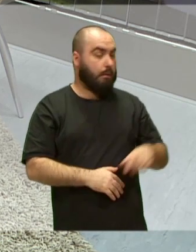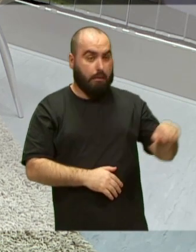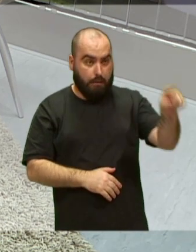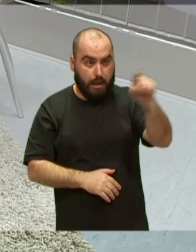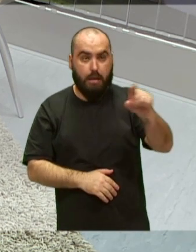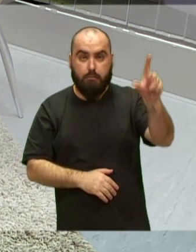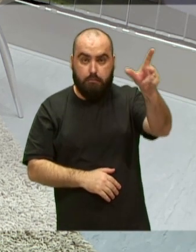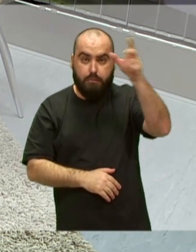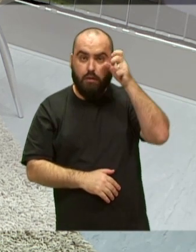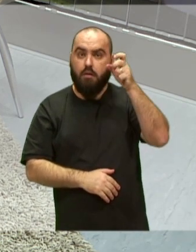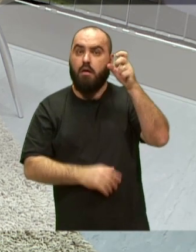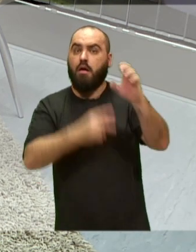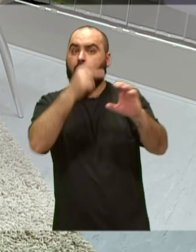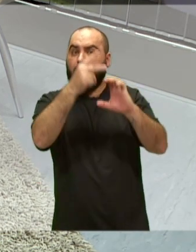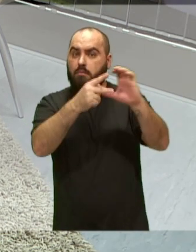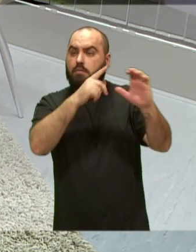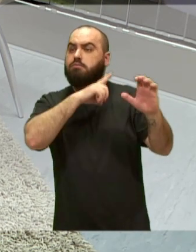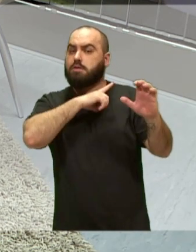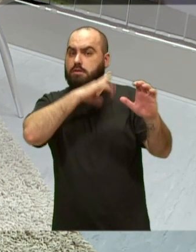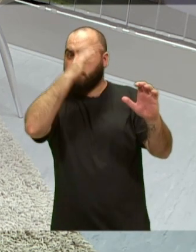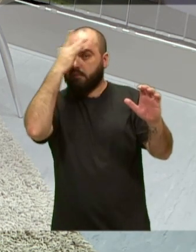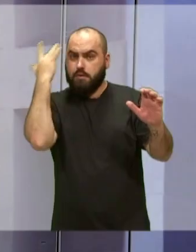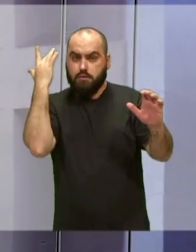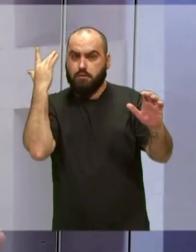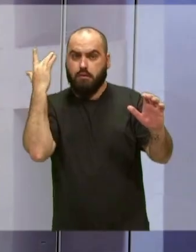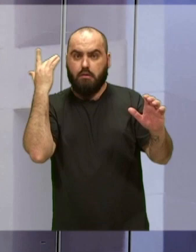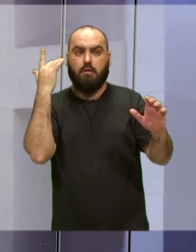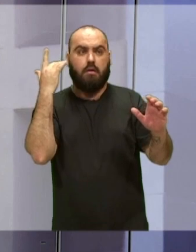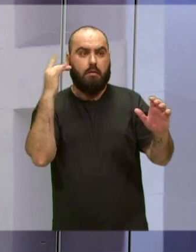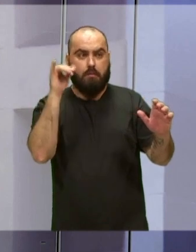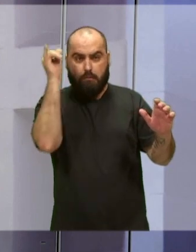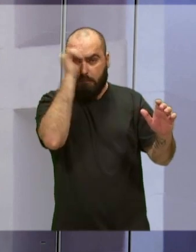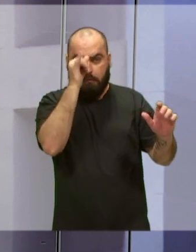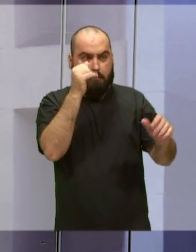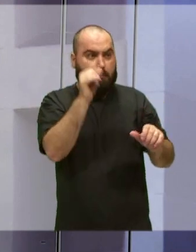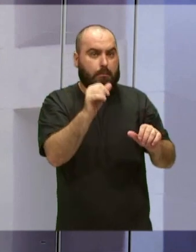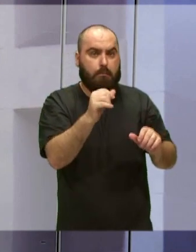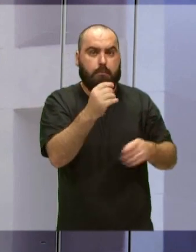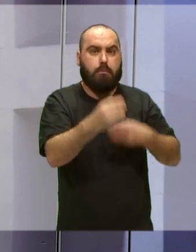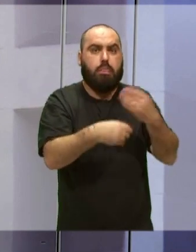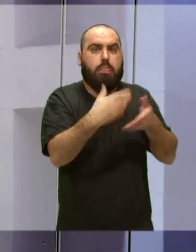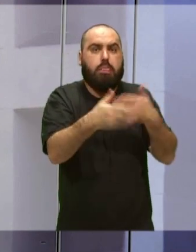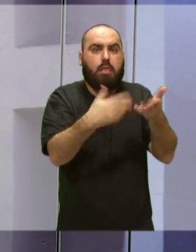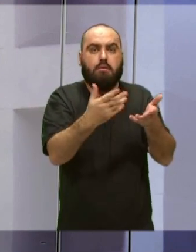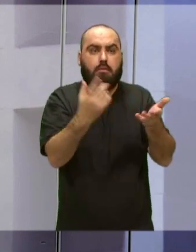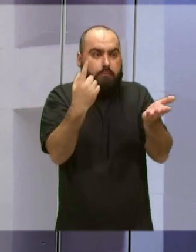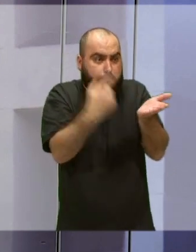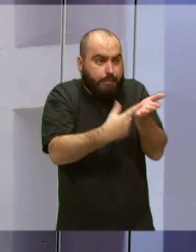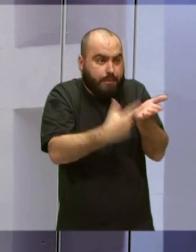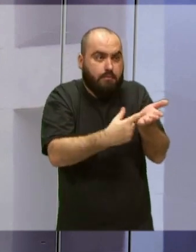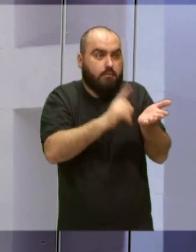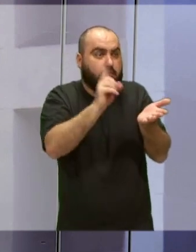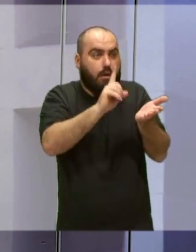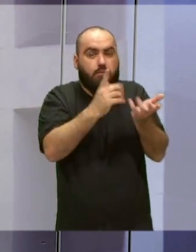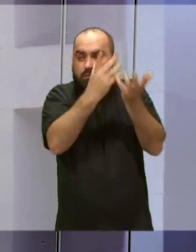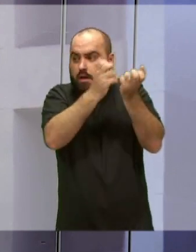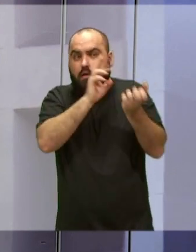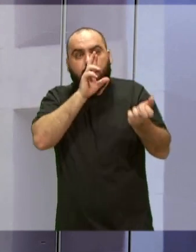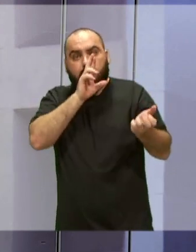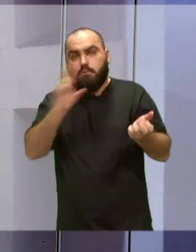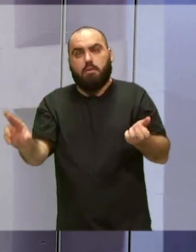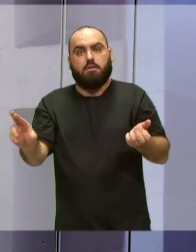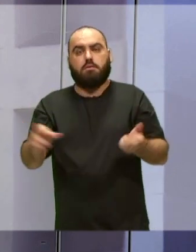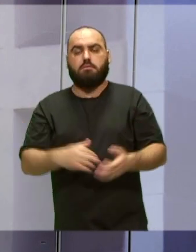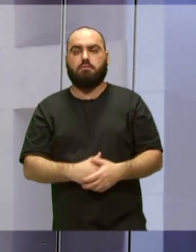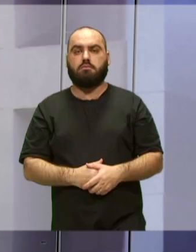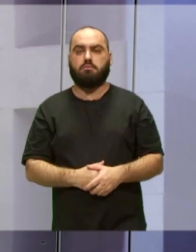câmara de vereadores tinha alguém que tava ali que não tava para rolo e não tava para fazer um acerto eu queria trazer uma resposta Ah mas por